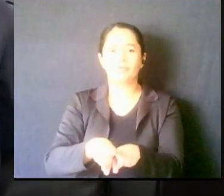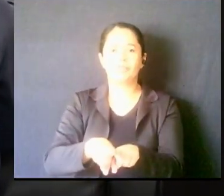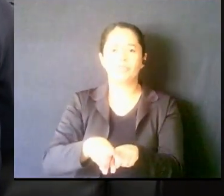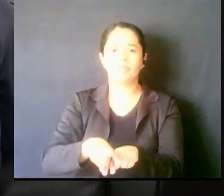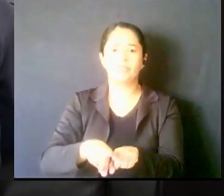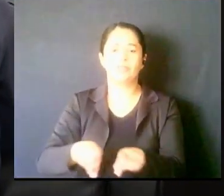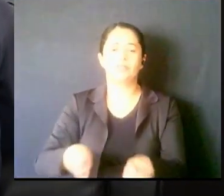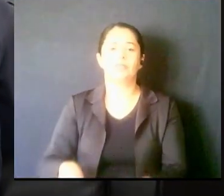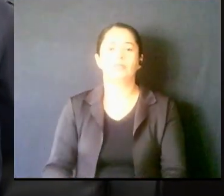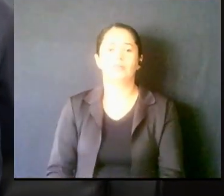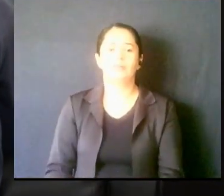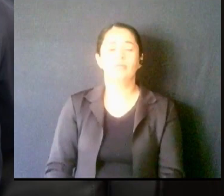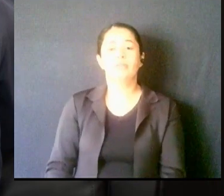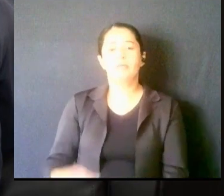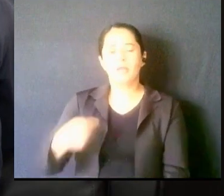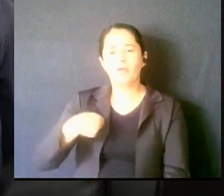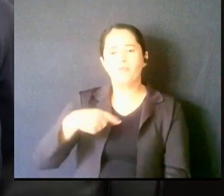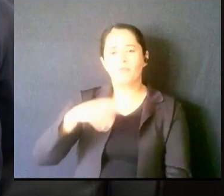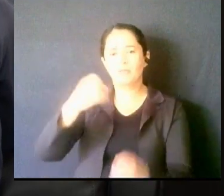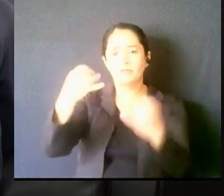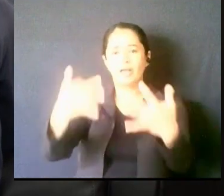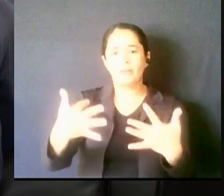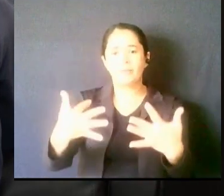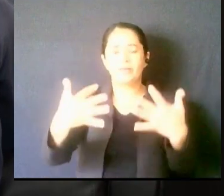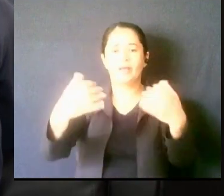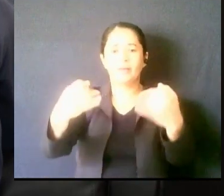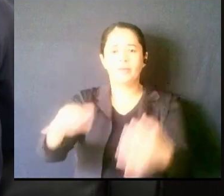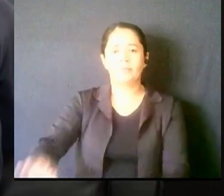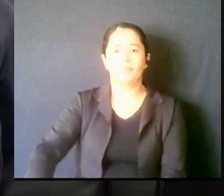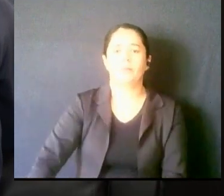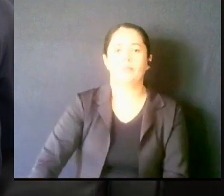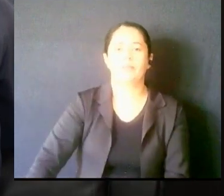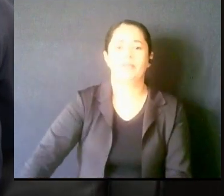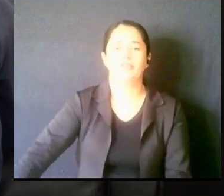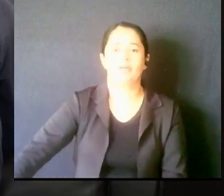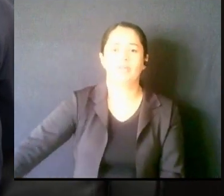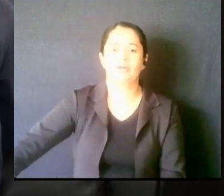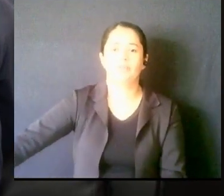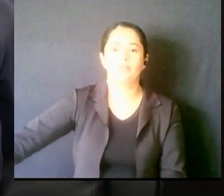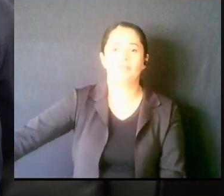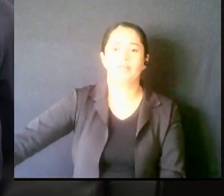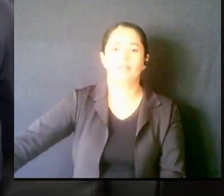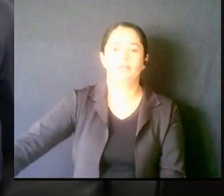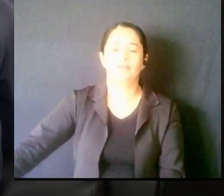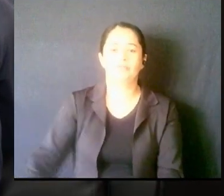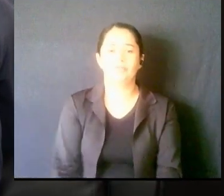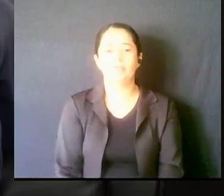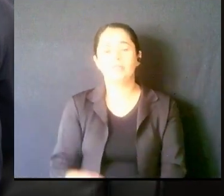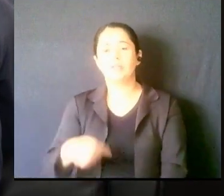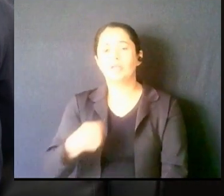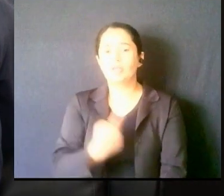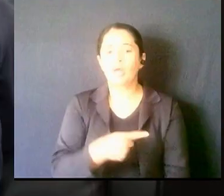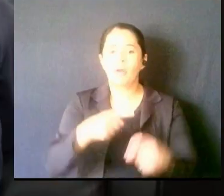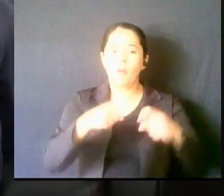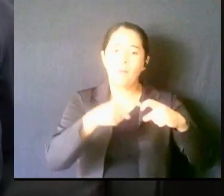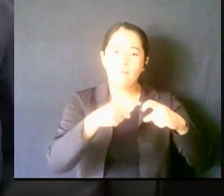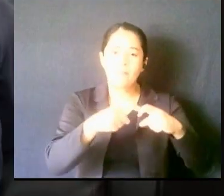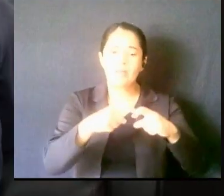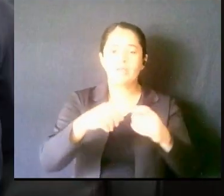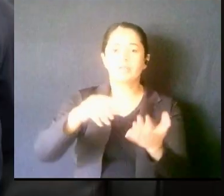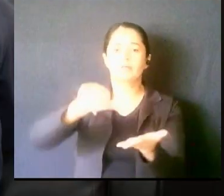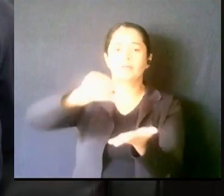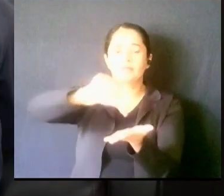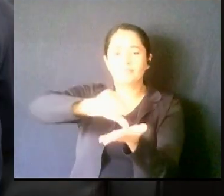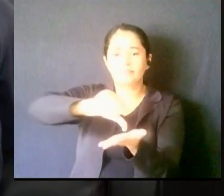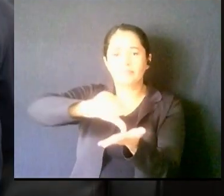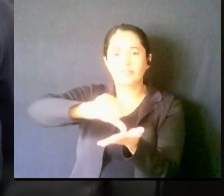eu vou pegar para a parte do pediatra, a importância do pediatra e do médico na unidade básica. Sim. A gente